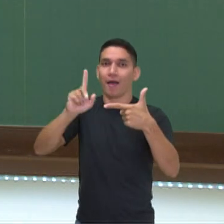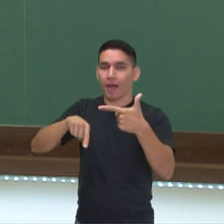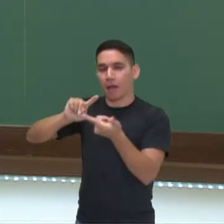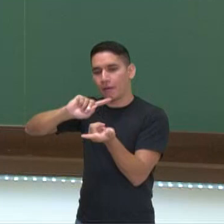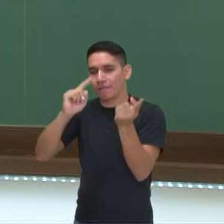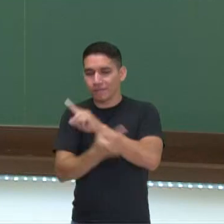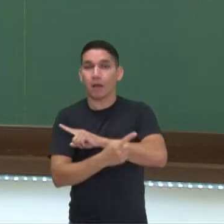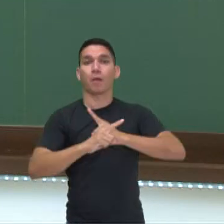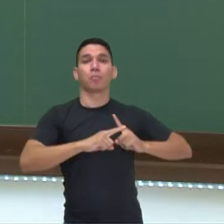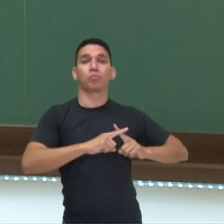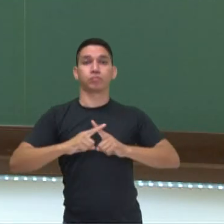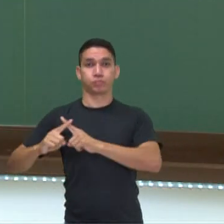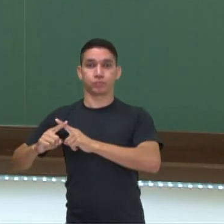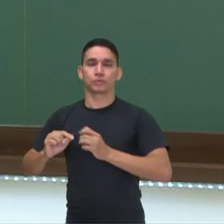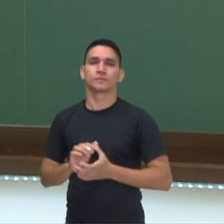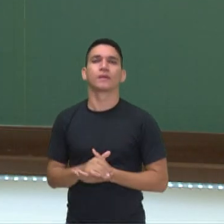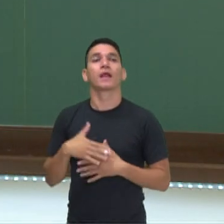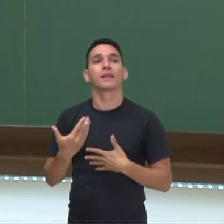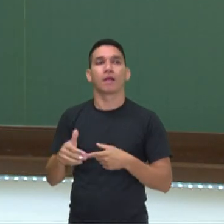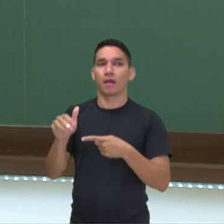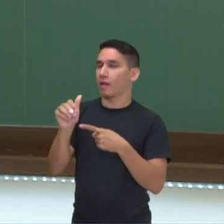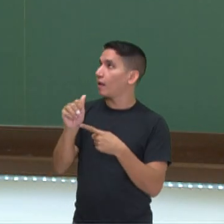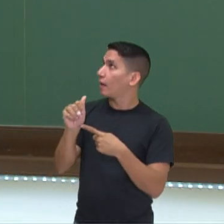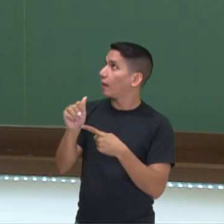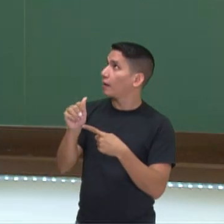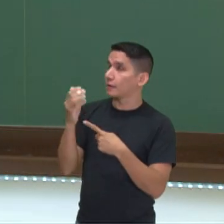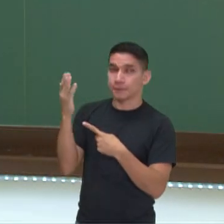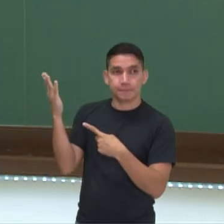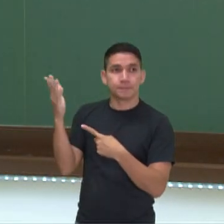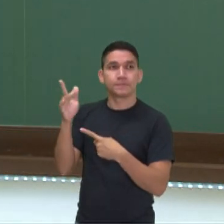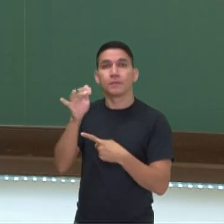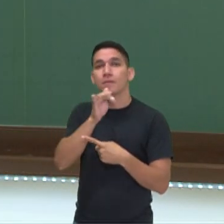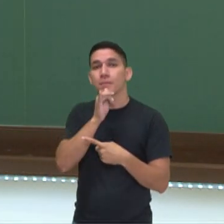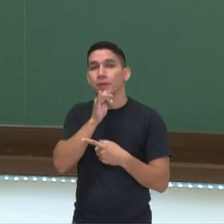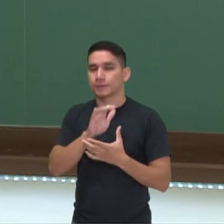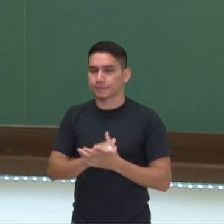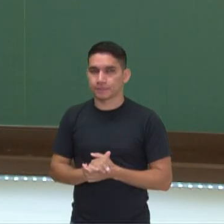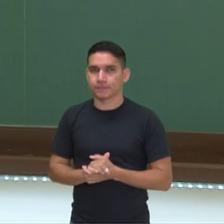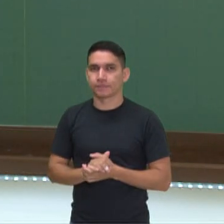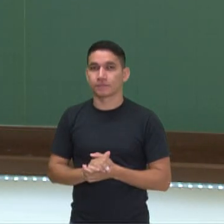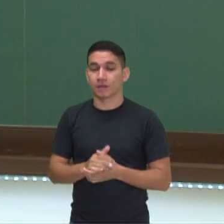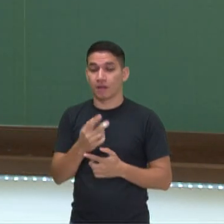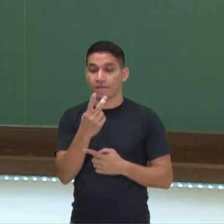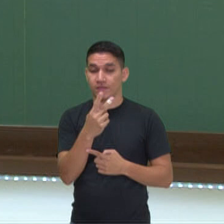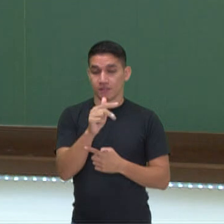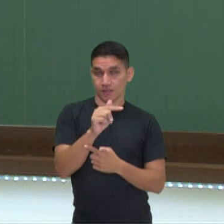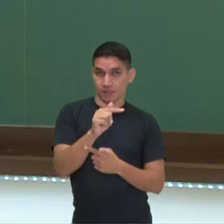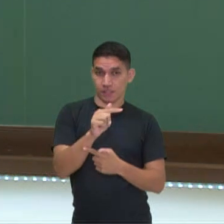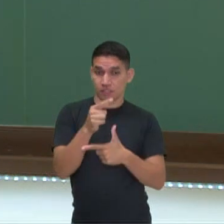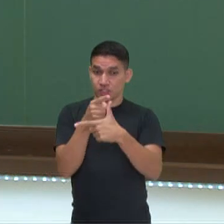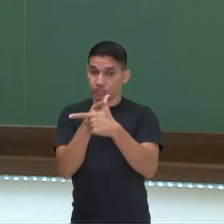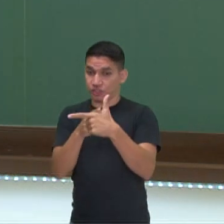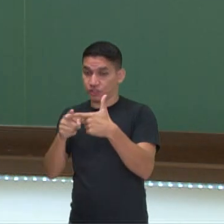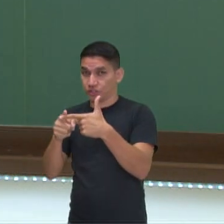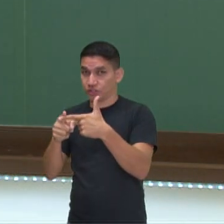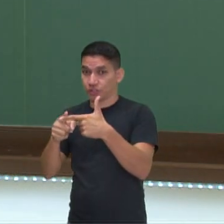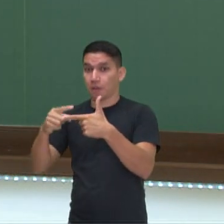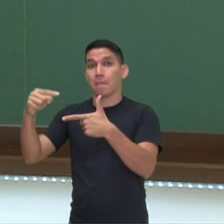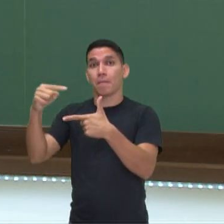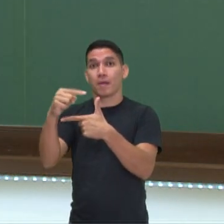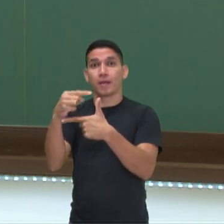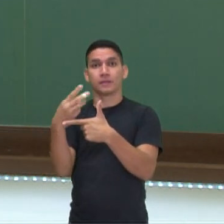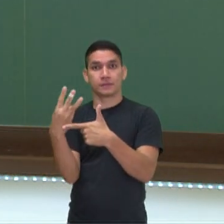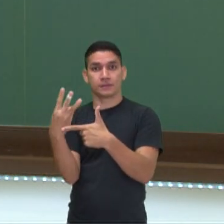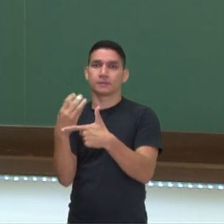na multiplicação então na letra A por exemplo nós temos 27 /